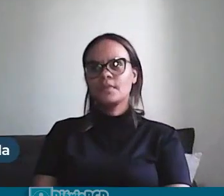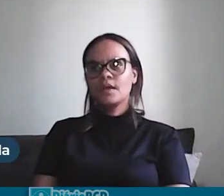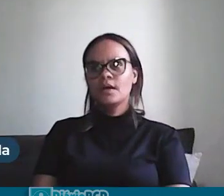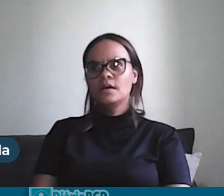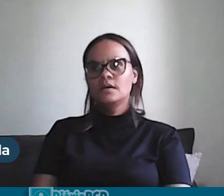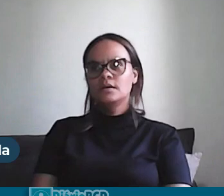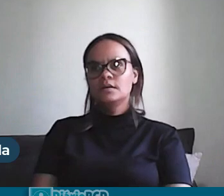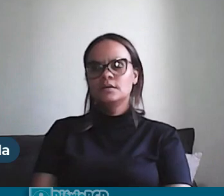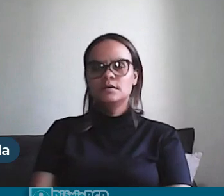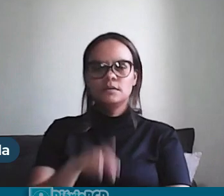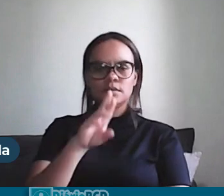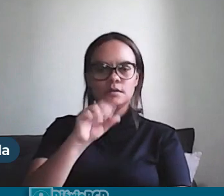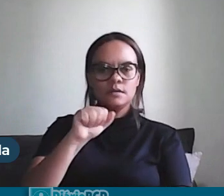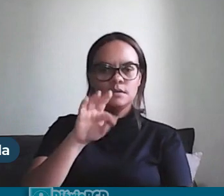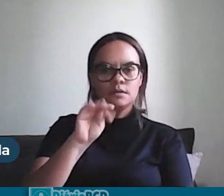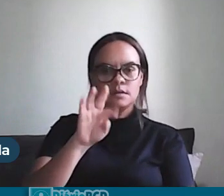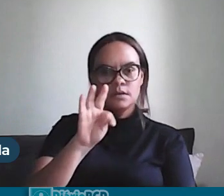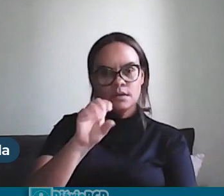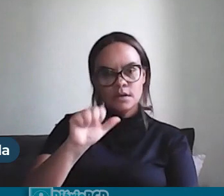Doutora Renata,